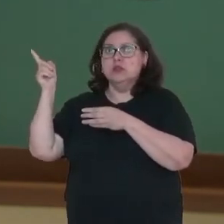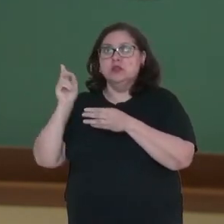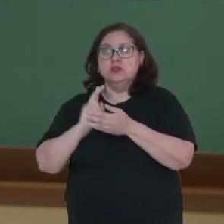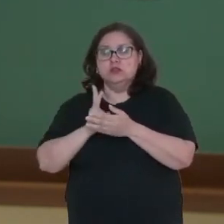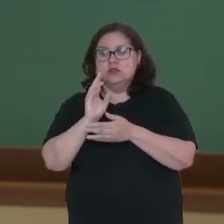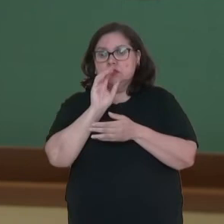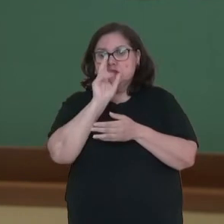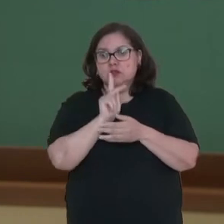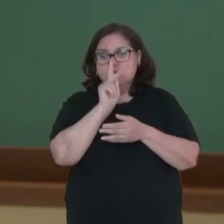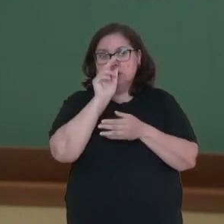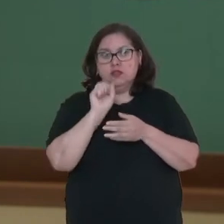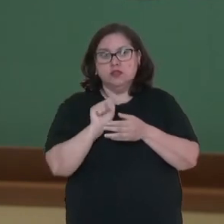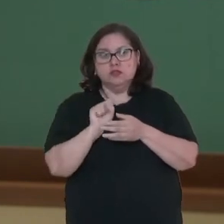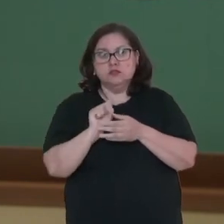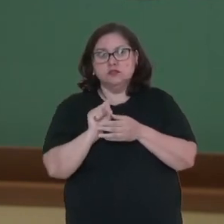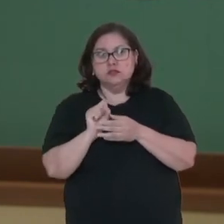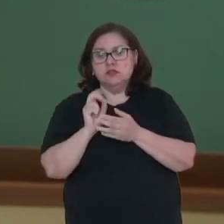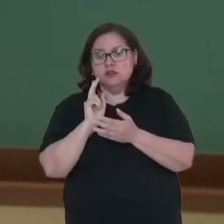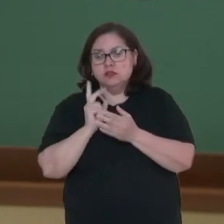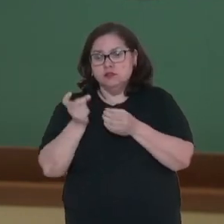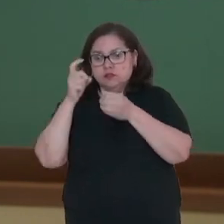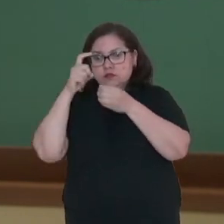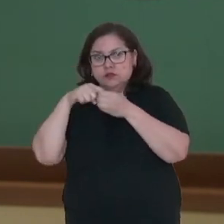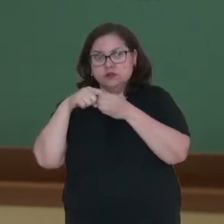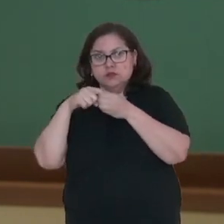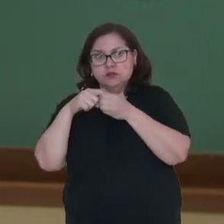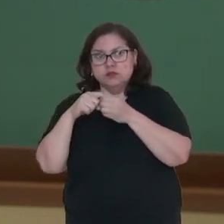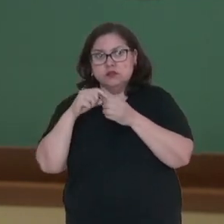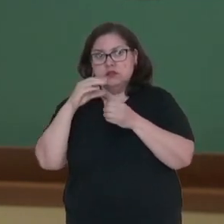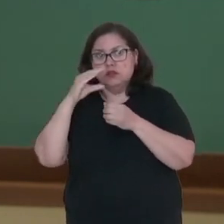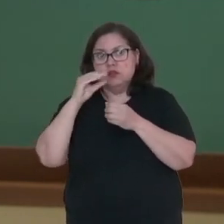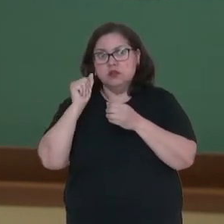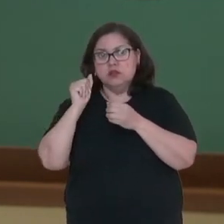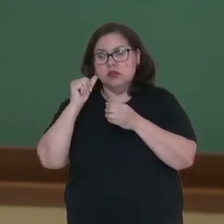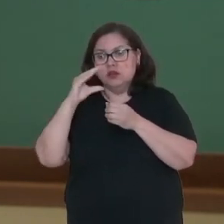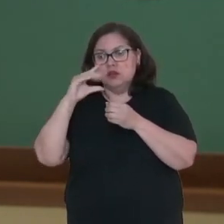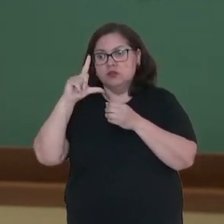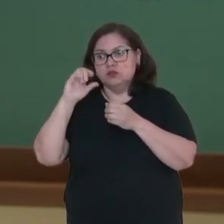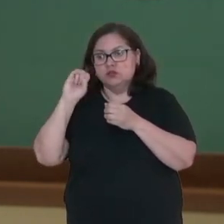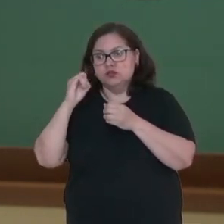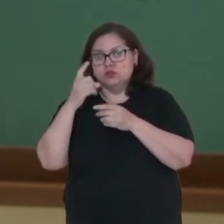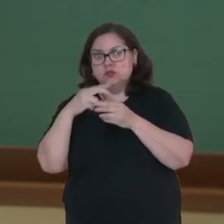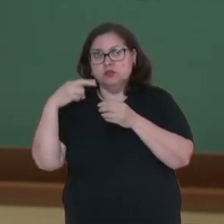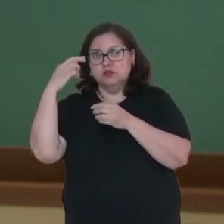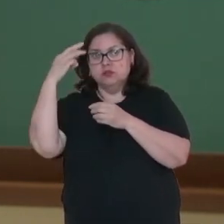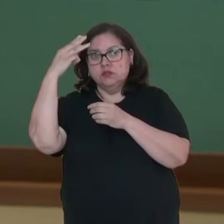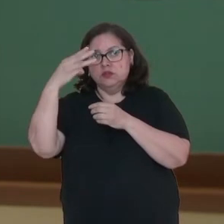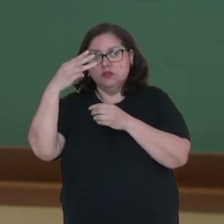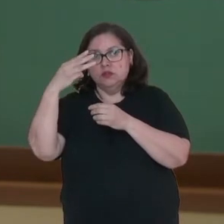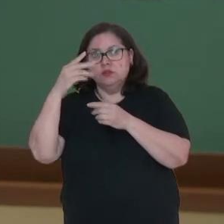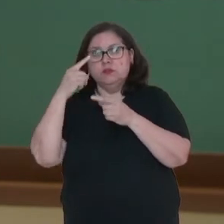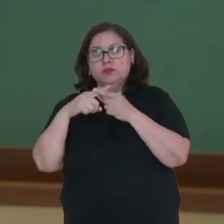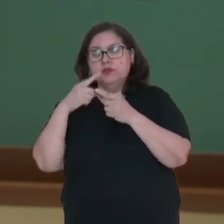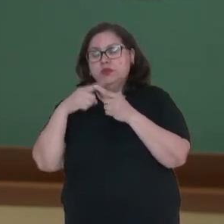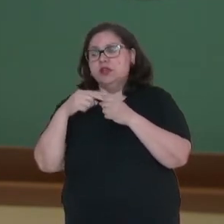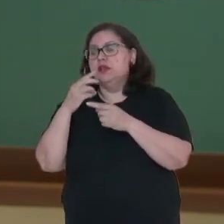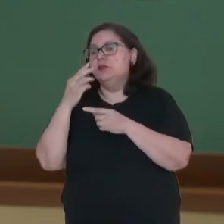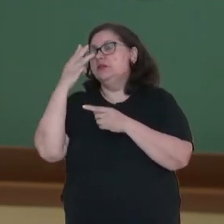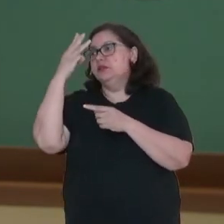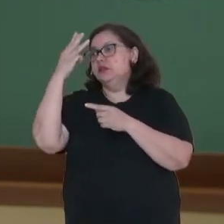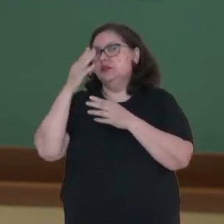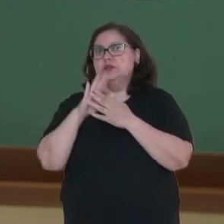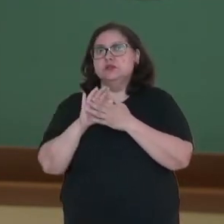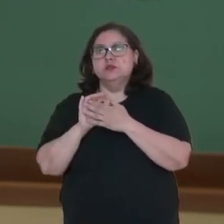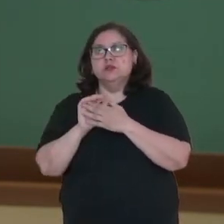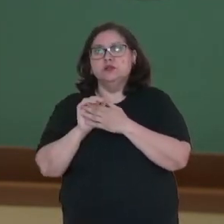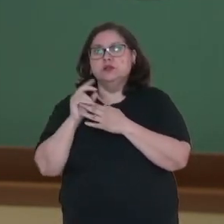constante de solubilidade. Concentração dos íons cálcio elevado a 3. Por quê, professor?